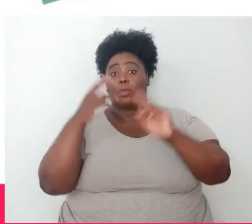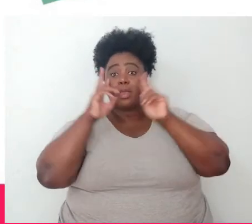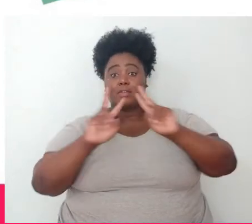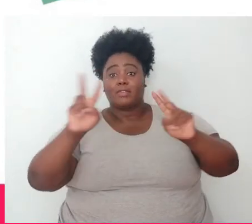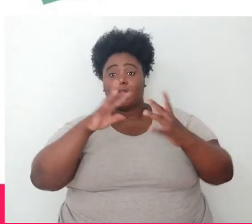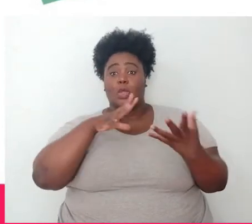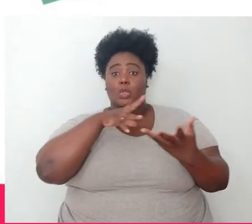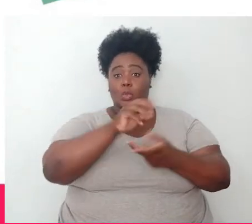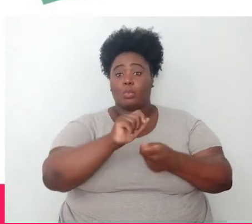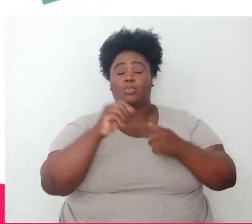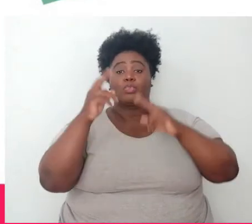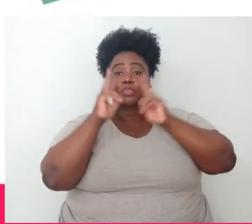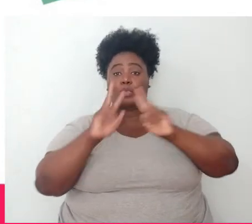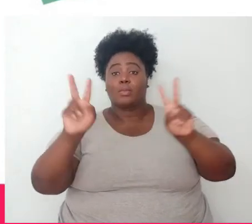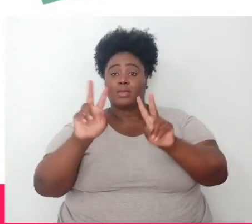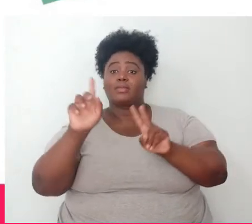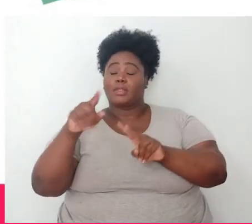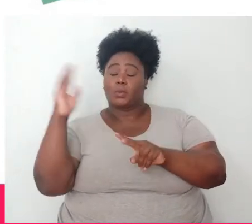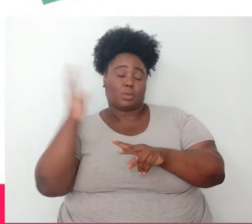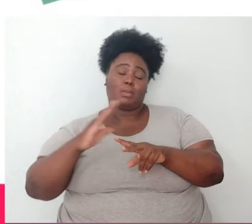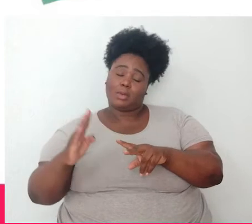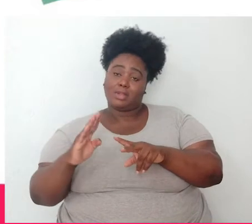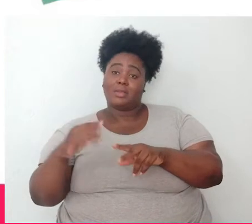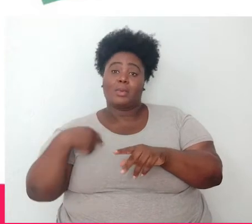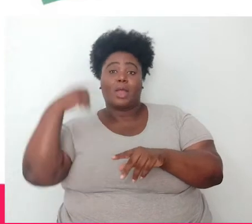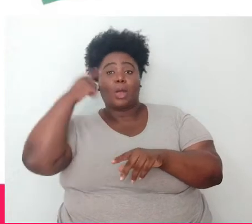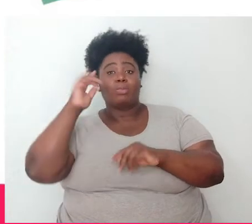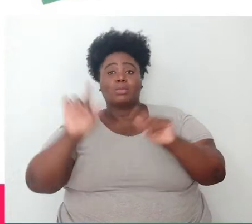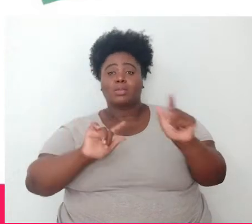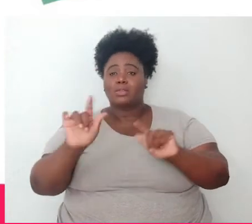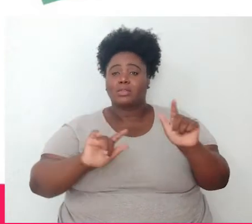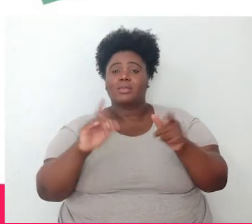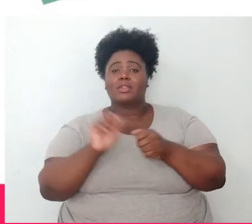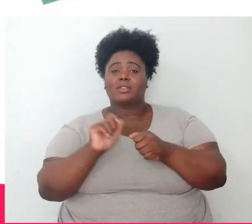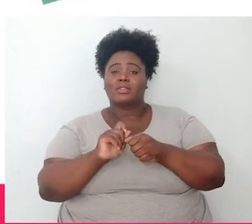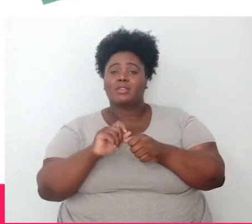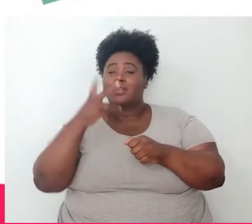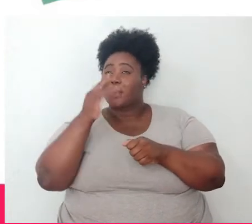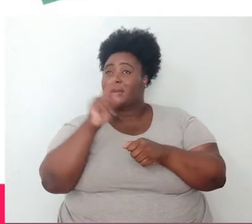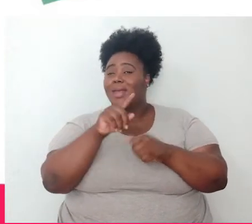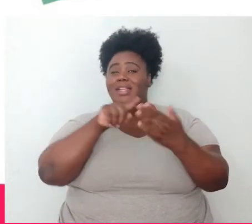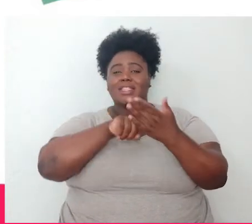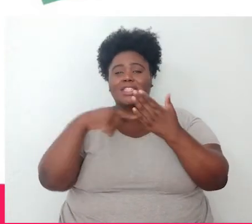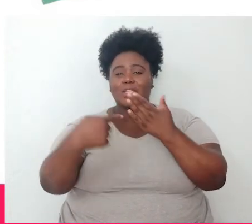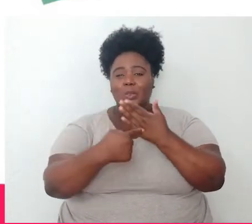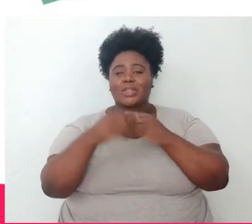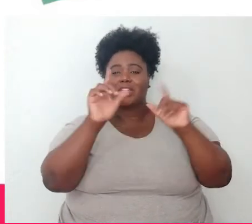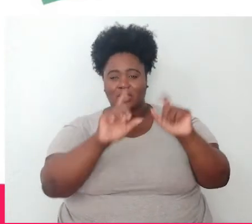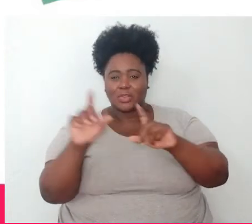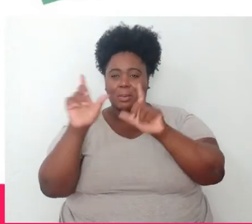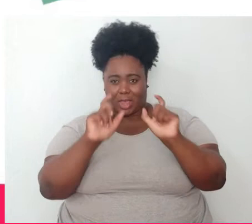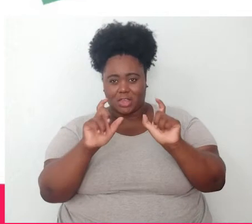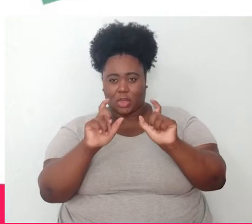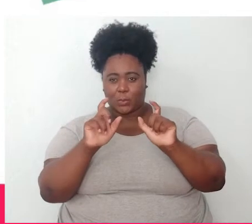visão comercial do Brasil. Então, eu pensei nesse trabalho que criasse um jogo de ironias de imagens. Uma